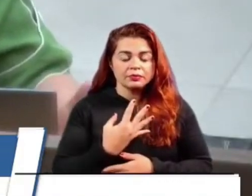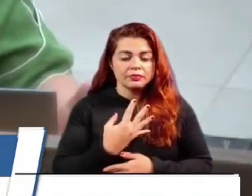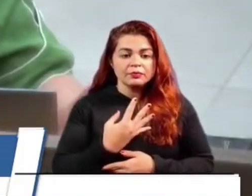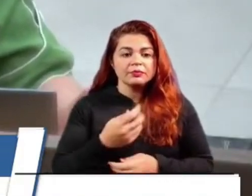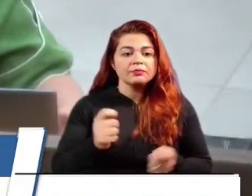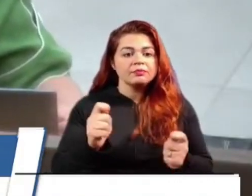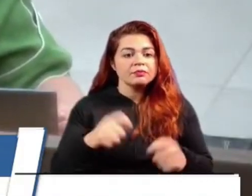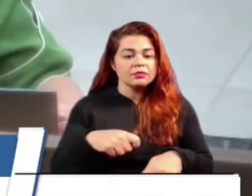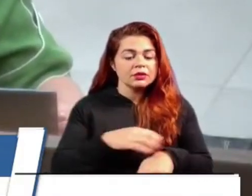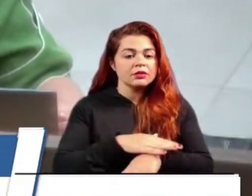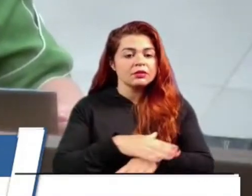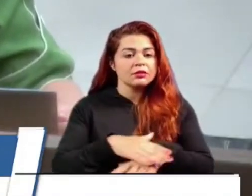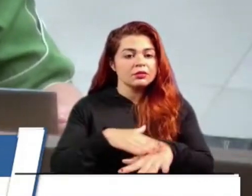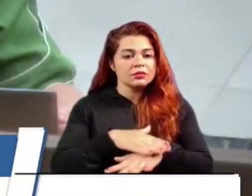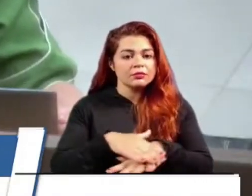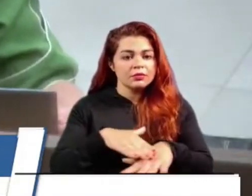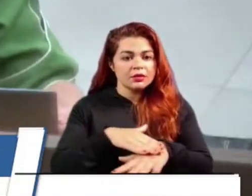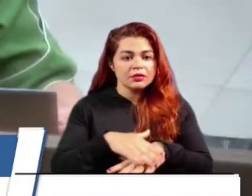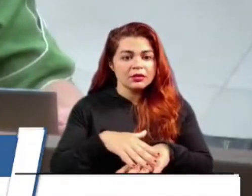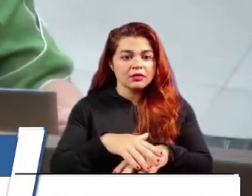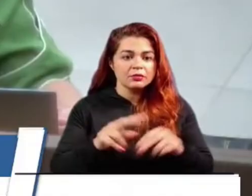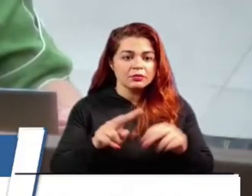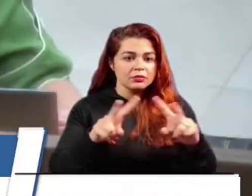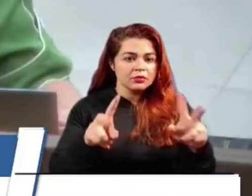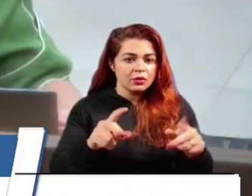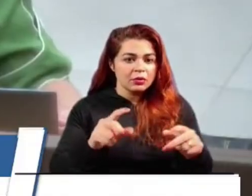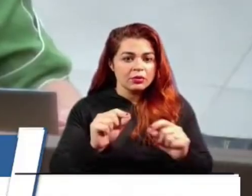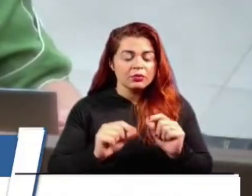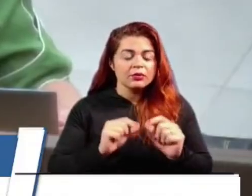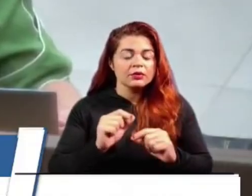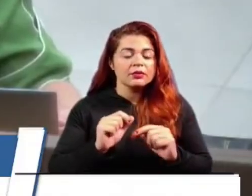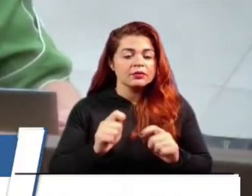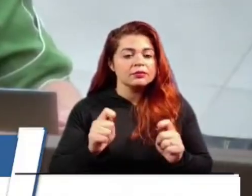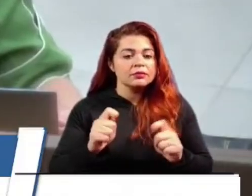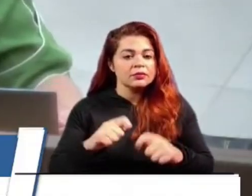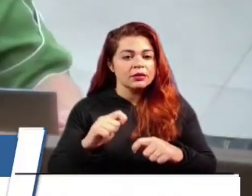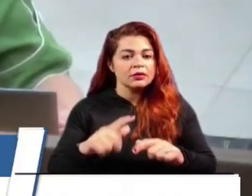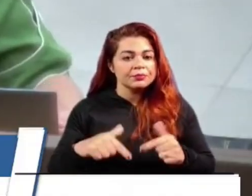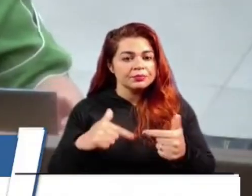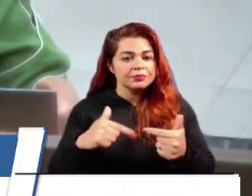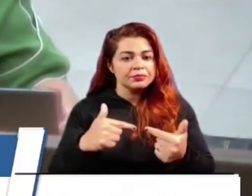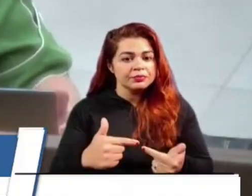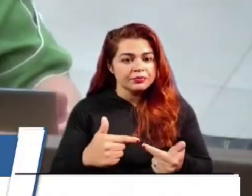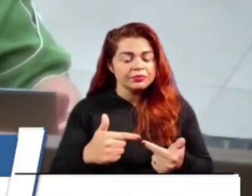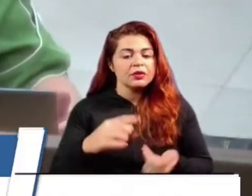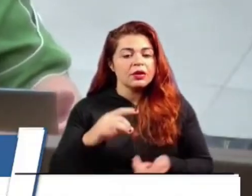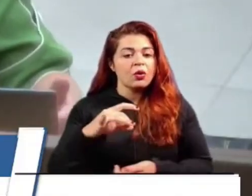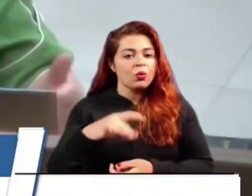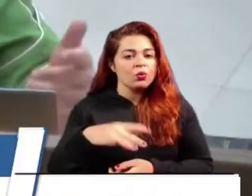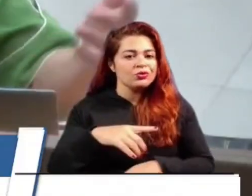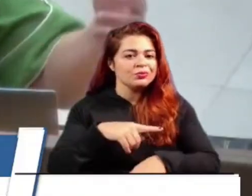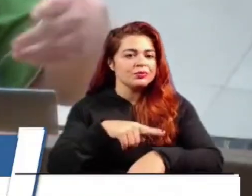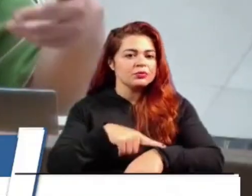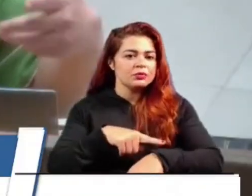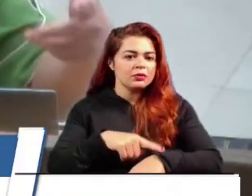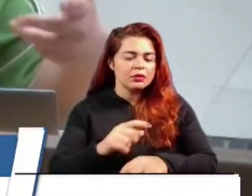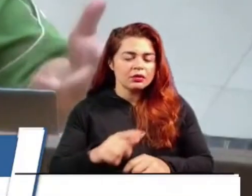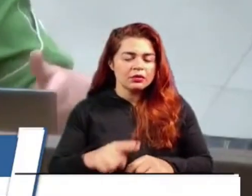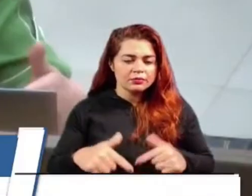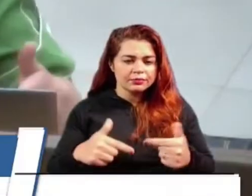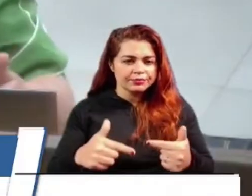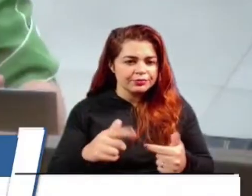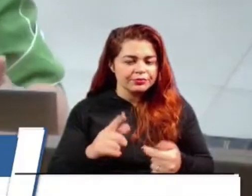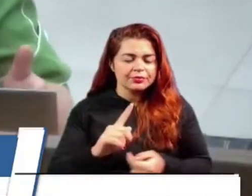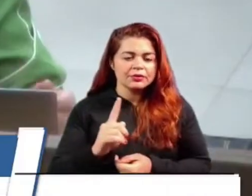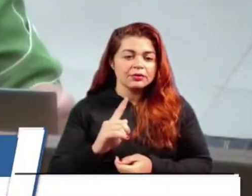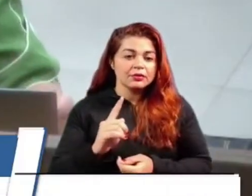conversar sobre o que pode ser feito, para que não deixe novamente aí de última hora e que os servidores passem de fato